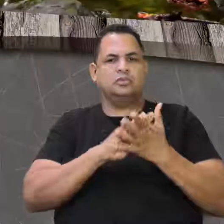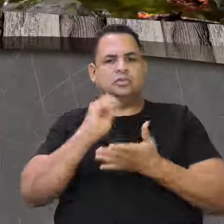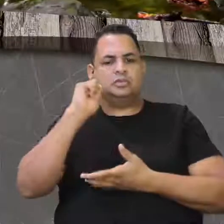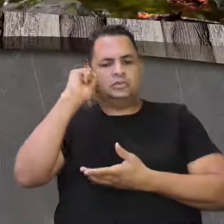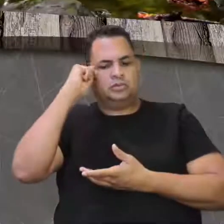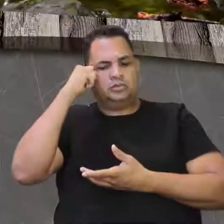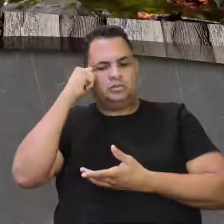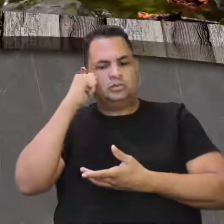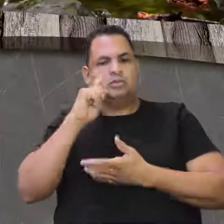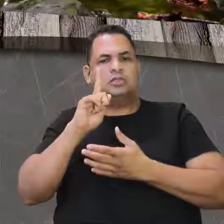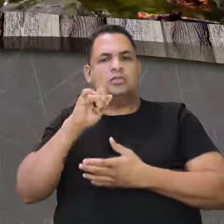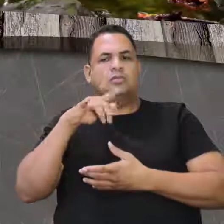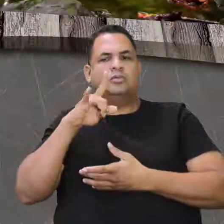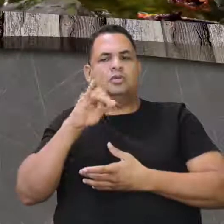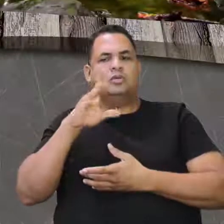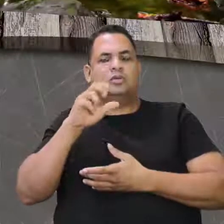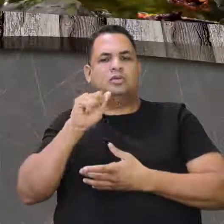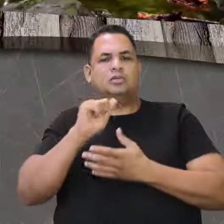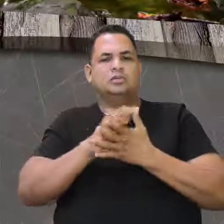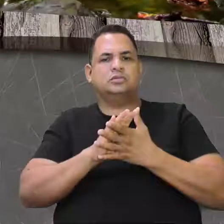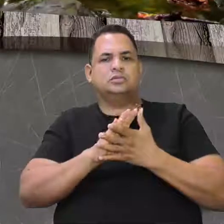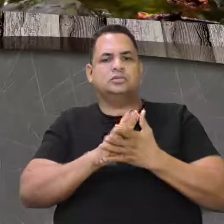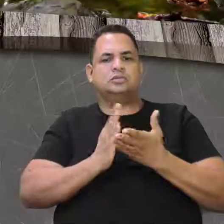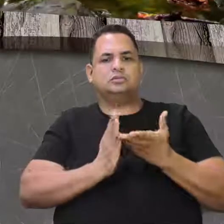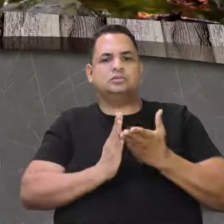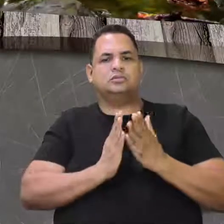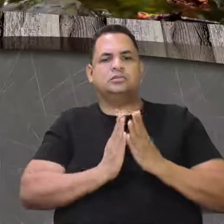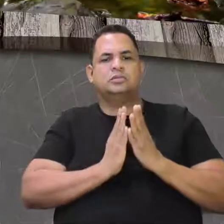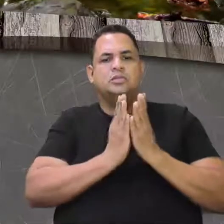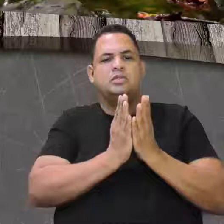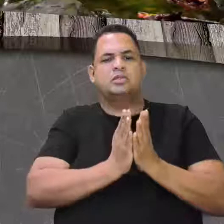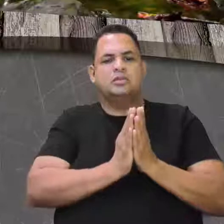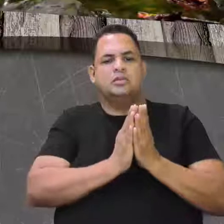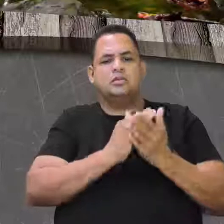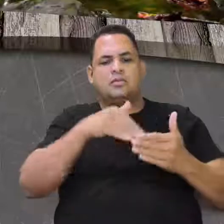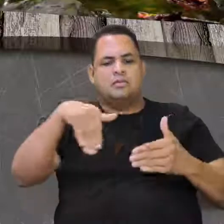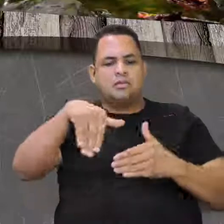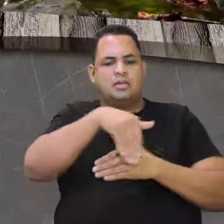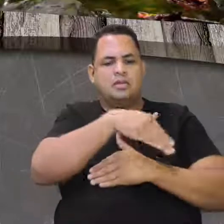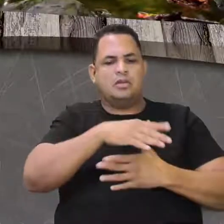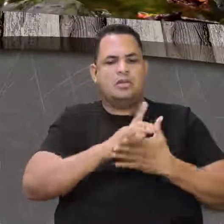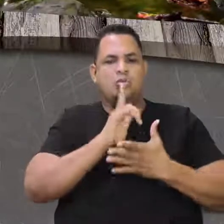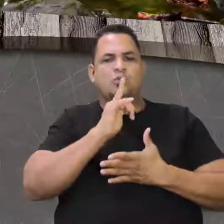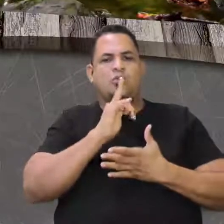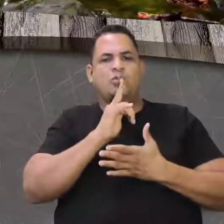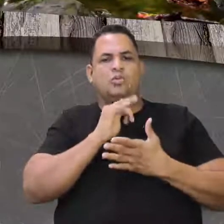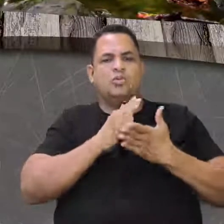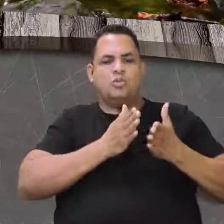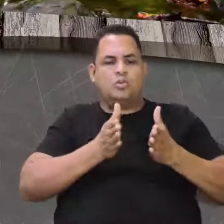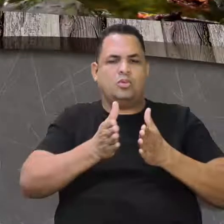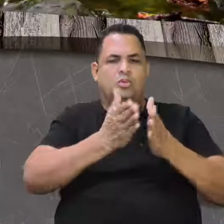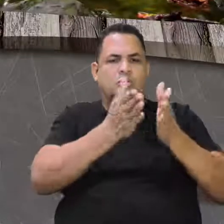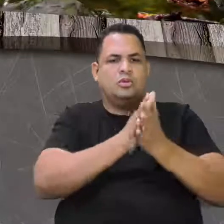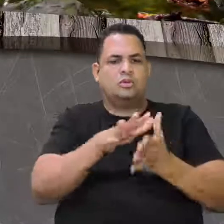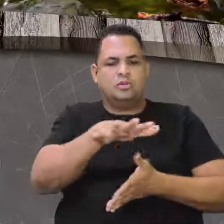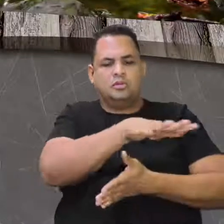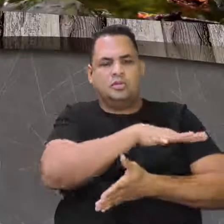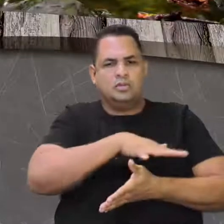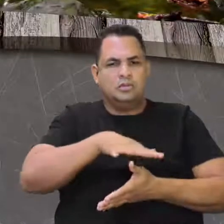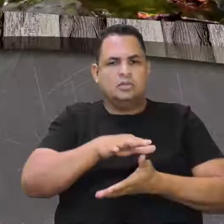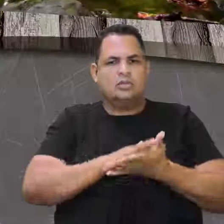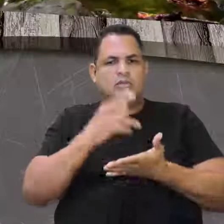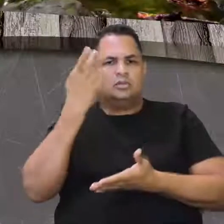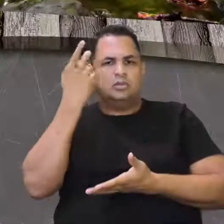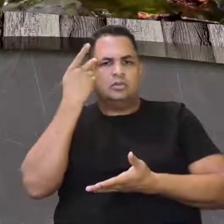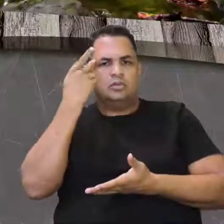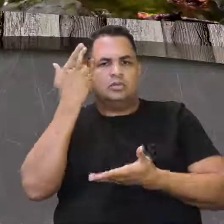quilombolas, tá? Ribeirinhos, populações tradicionais, pessoas que vivem ali, naquele ambiente